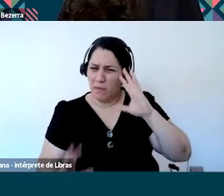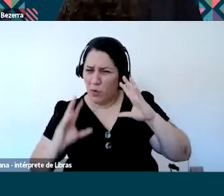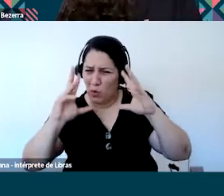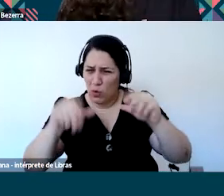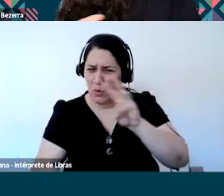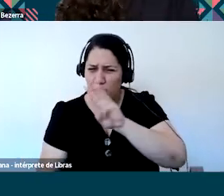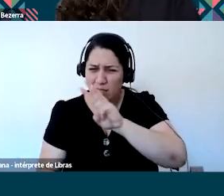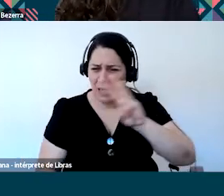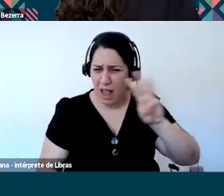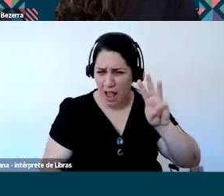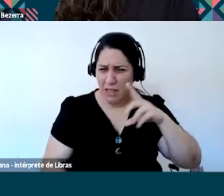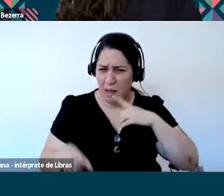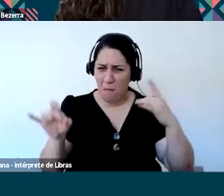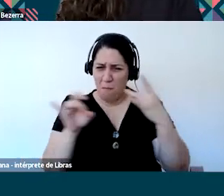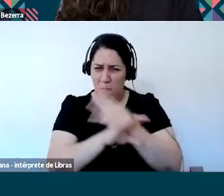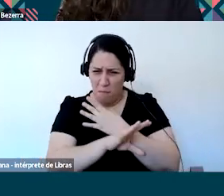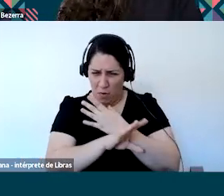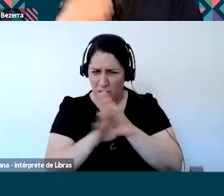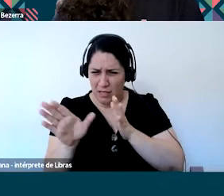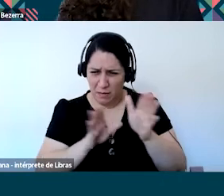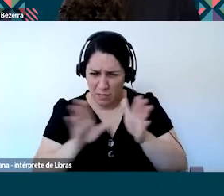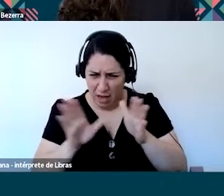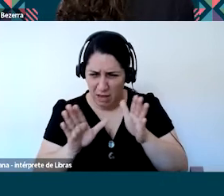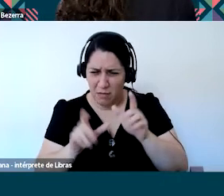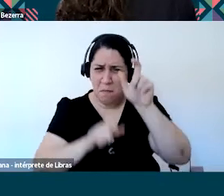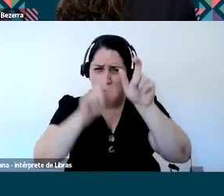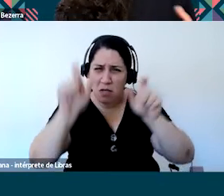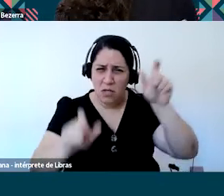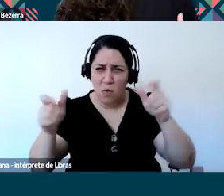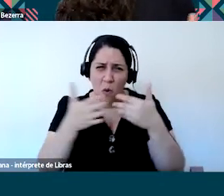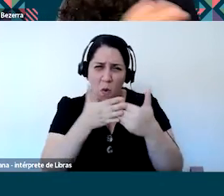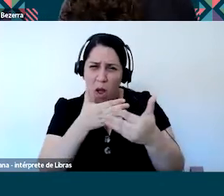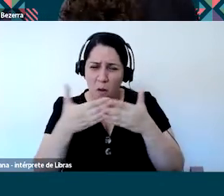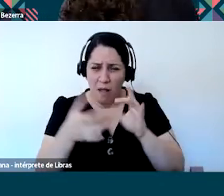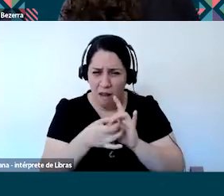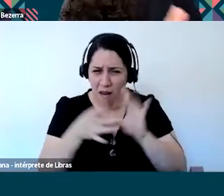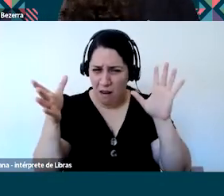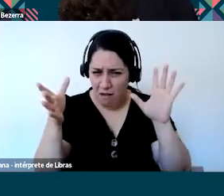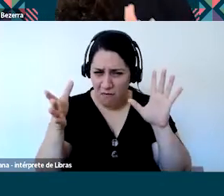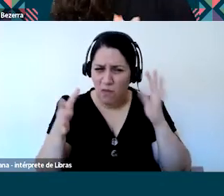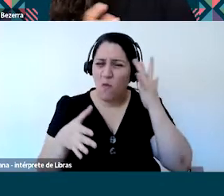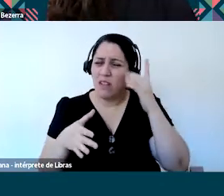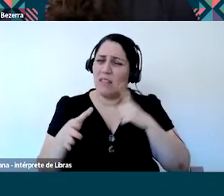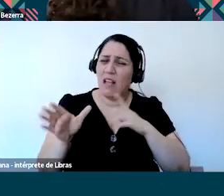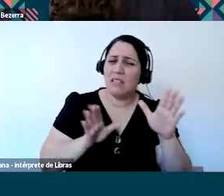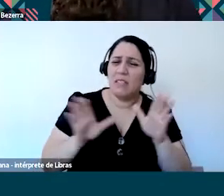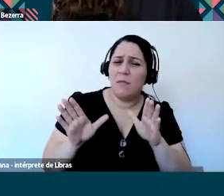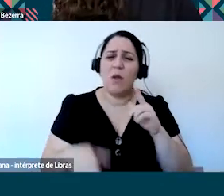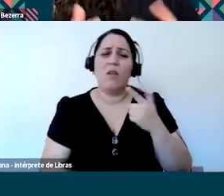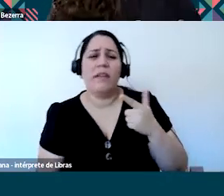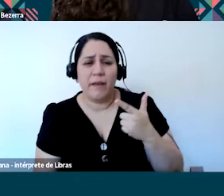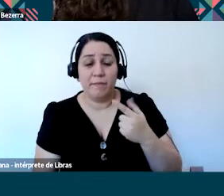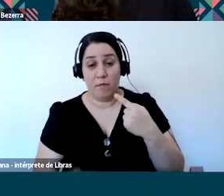Será que todos os sites eles são acessíveis para todas as pessoas? O que vocês acham disso? Você acha que eles são acessíveis ou não